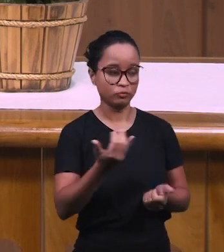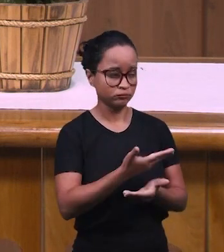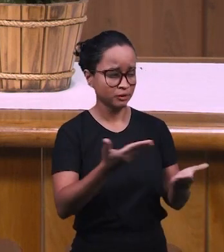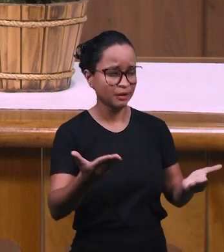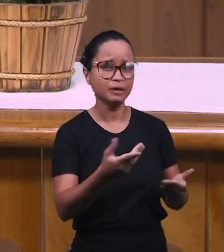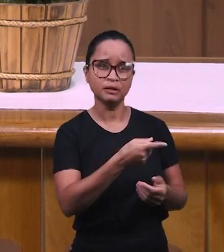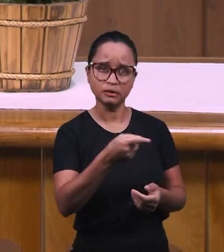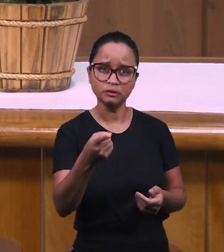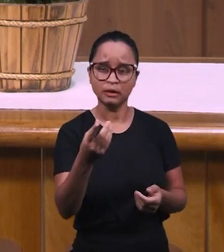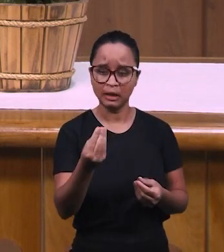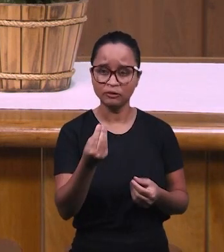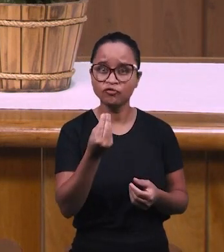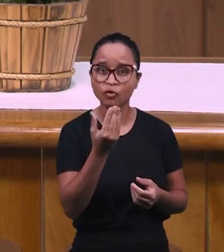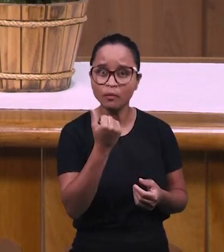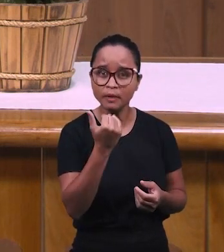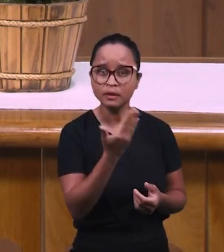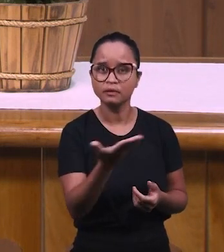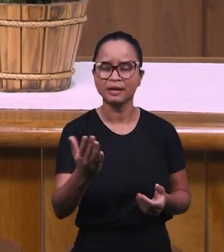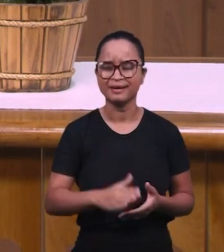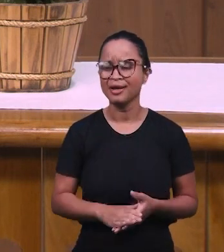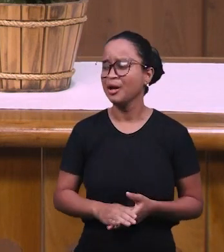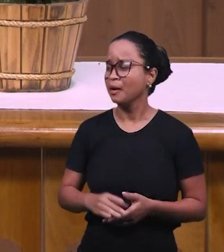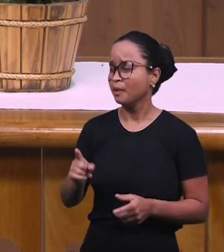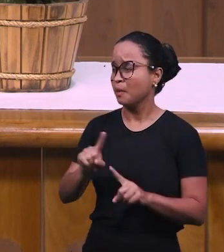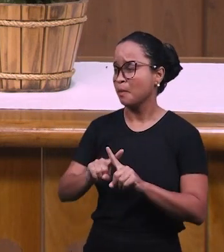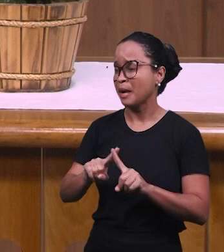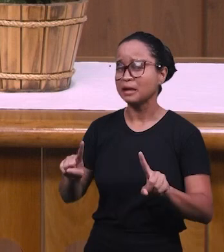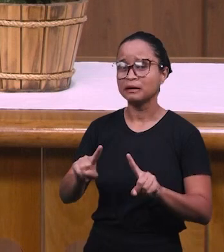comer. E eles disseram: não temos senão